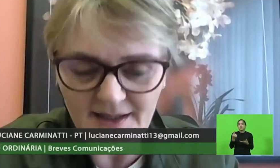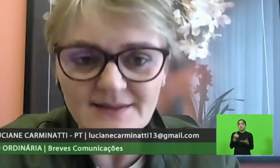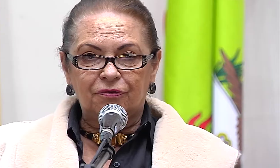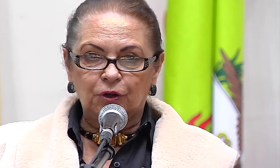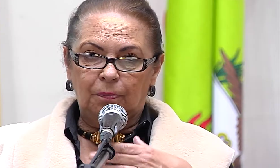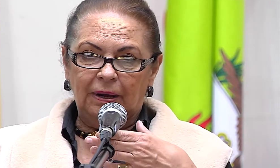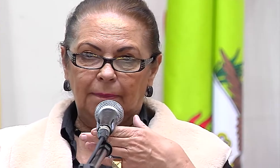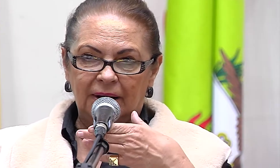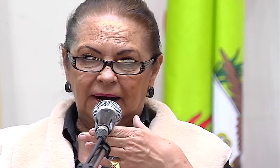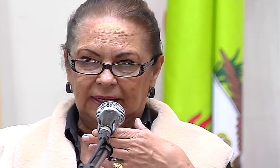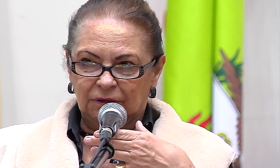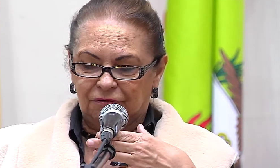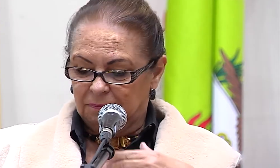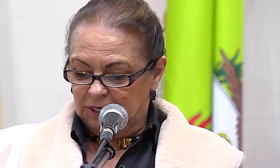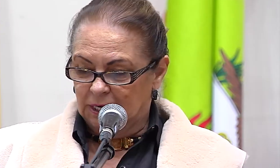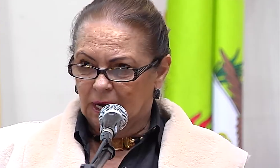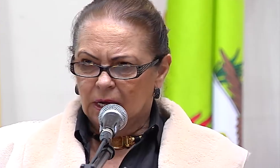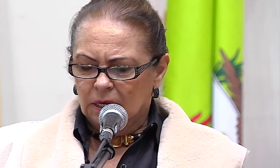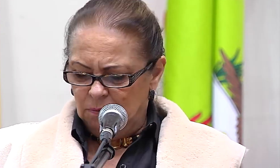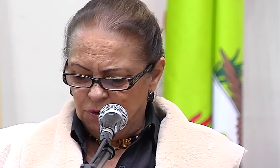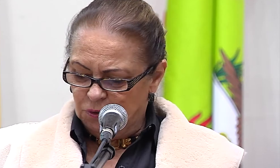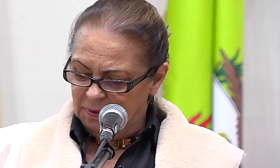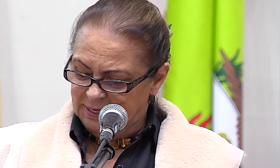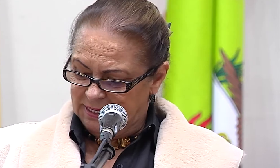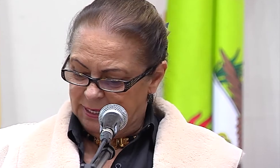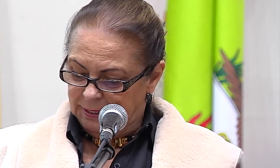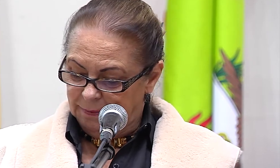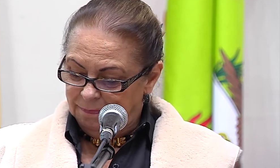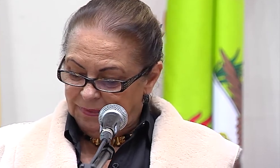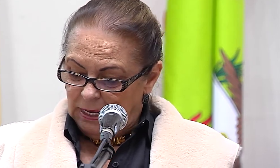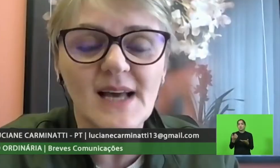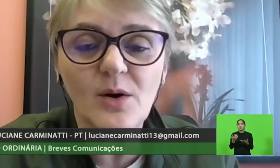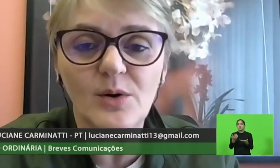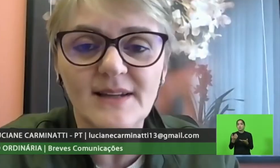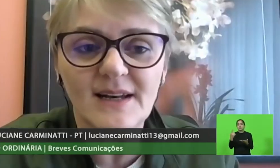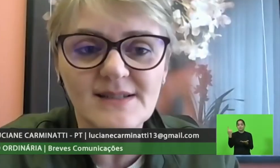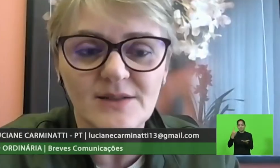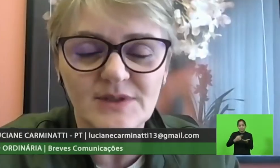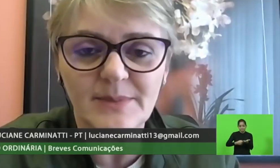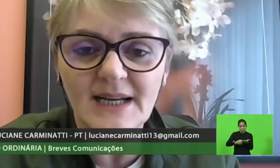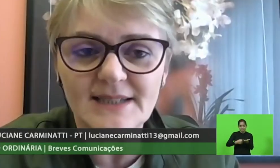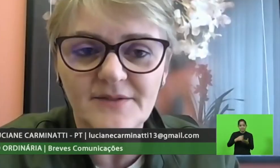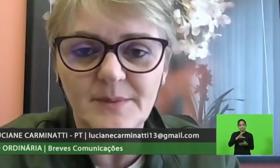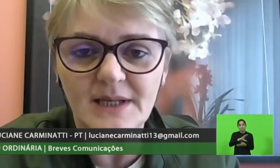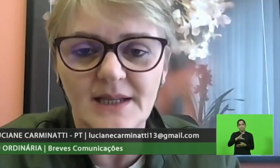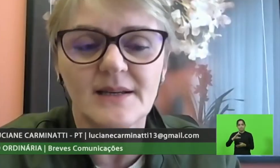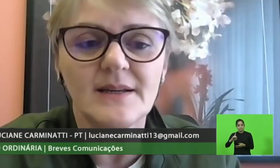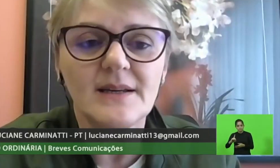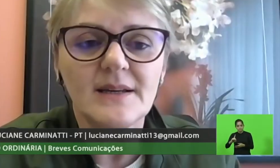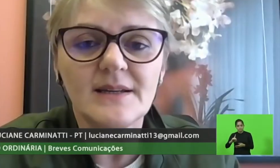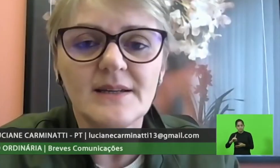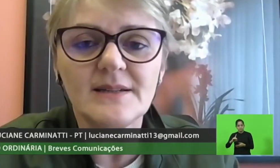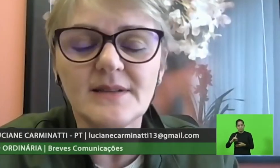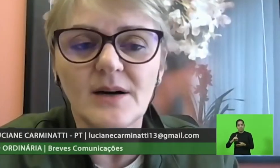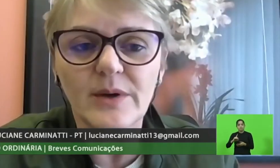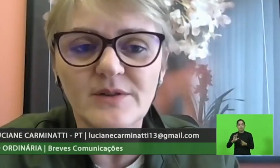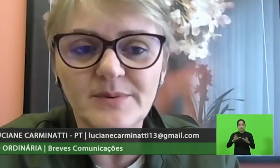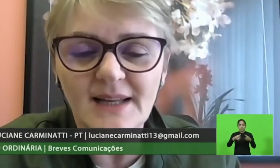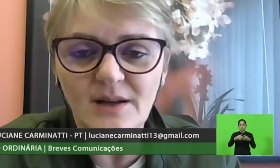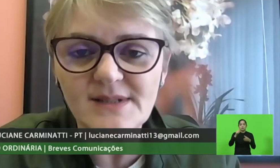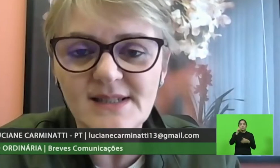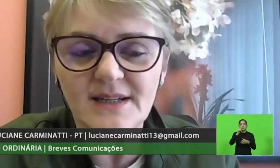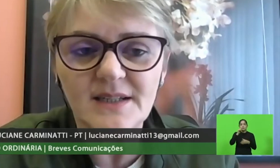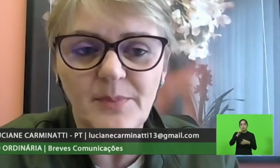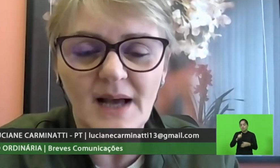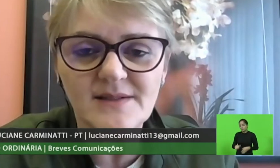deixado pela deputada Ada de Luca. Durante sua fala, Carminati destacou a importância dessa nova gestão. Eu,